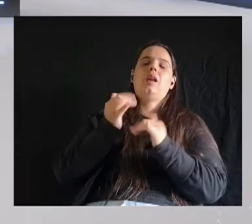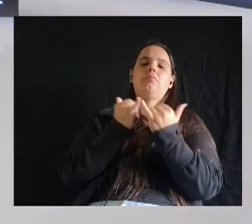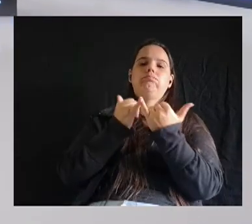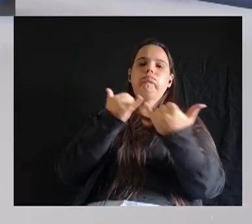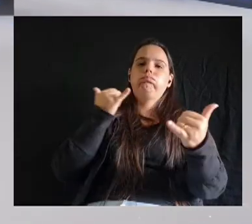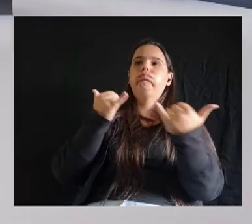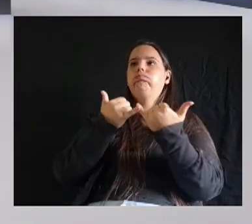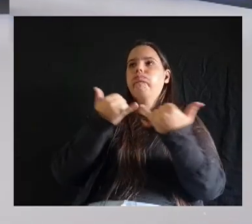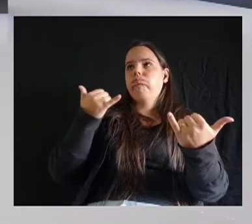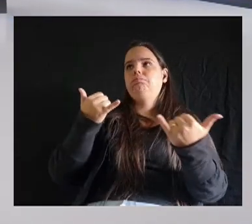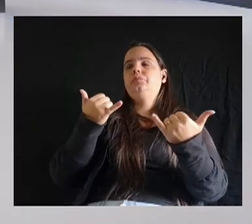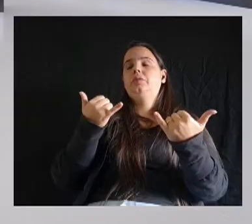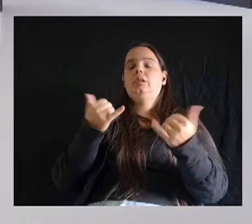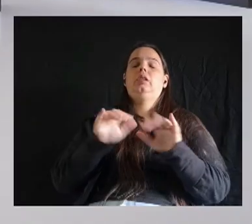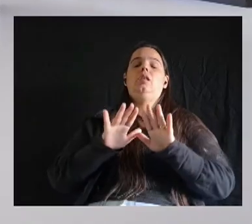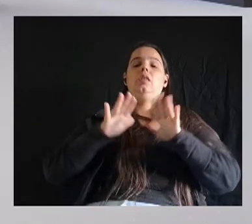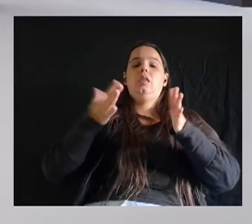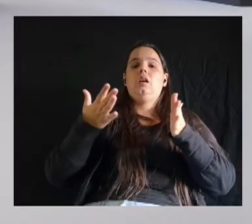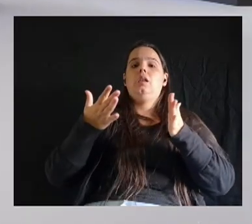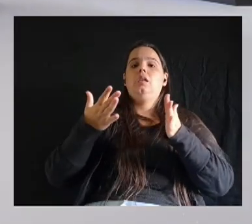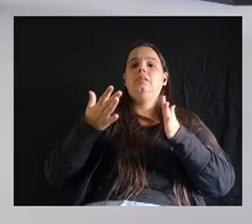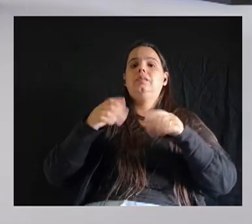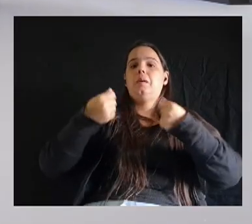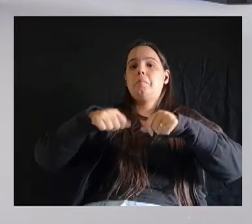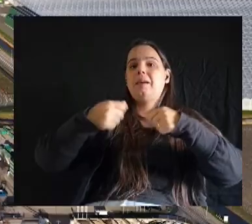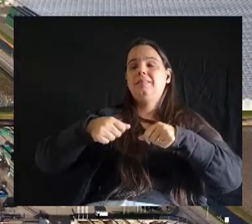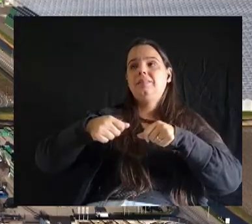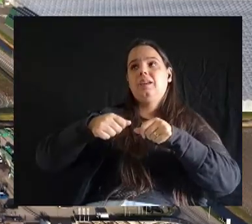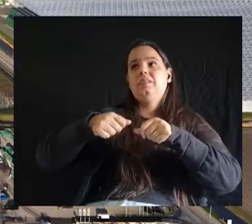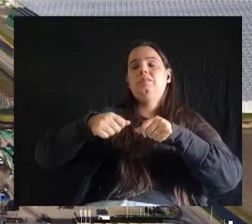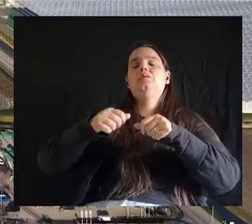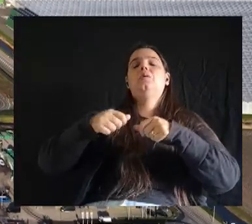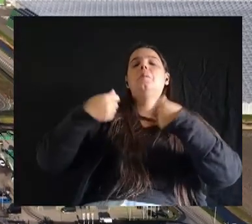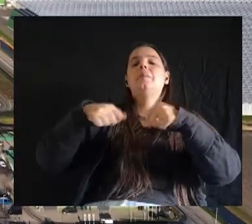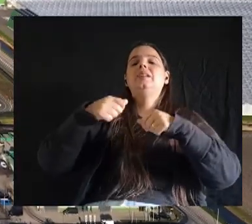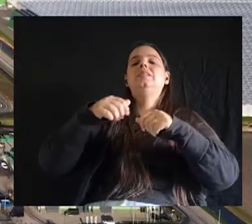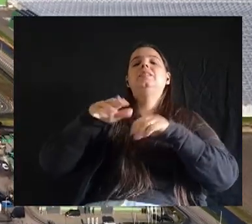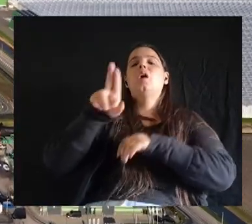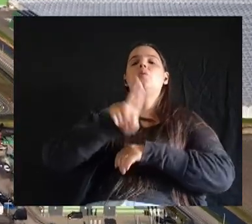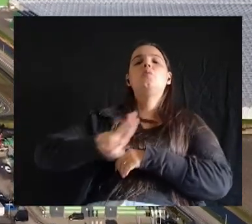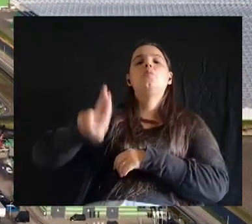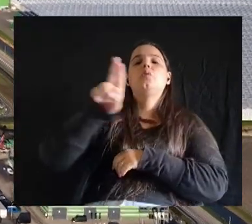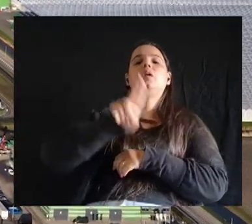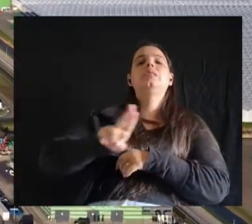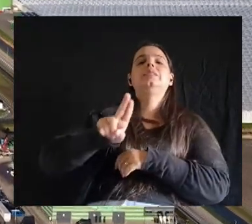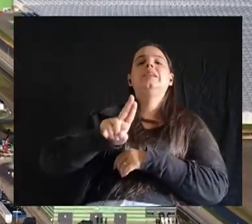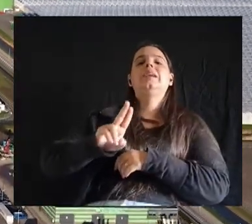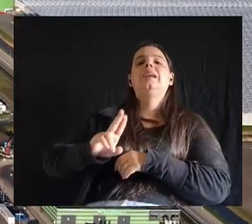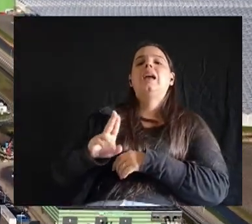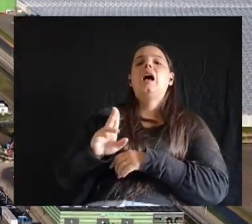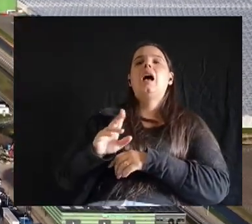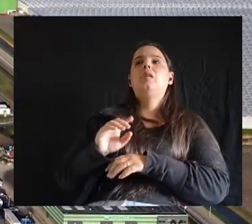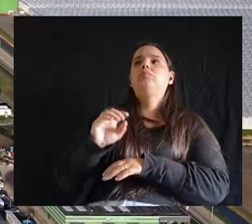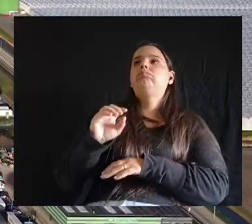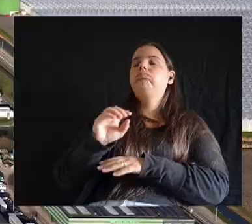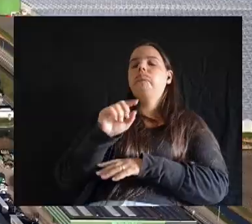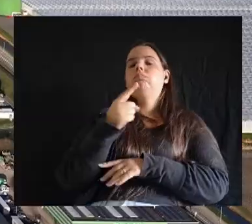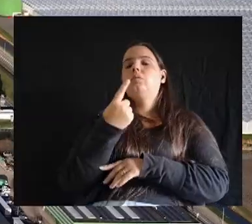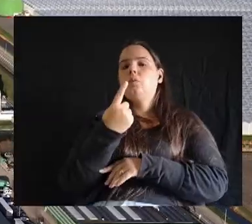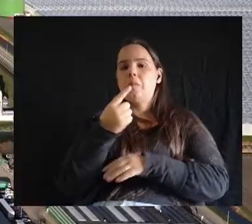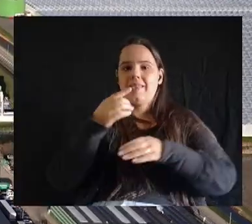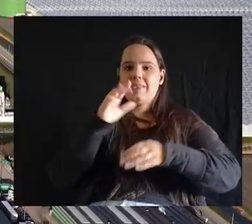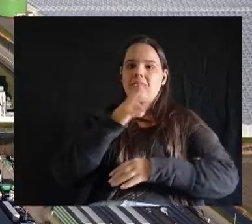Então, dependendo do porte do data center, ele pode consumir o equivalente a uma cidade de médio e grande porte, como Campinas,